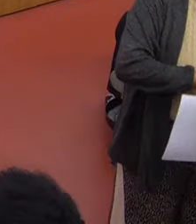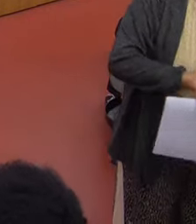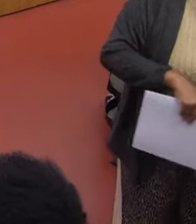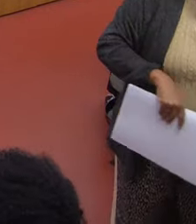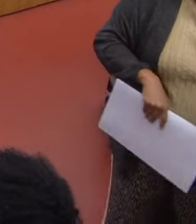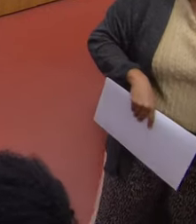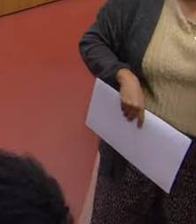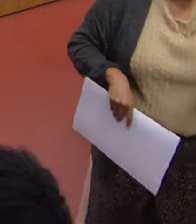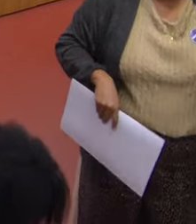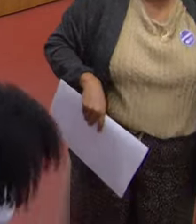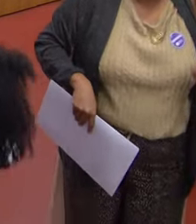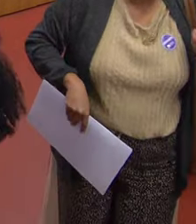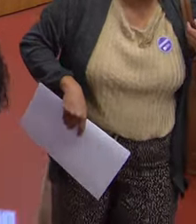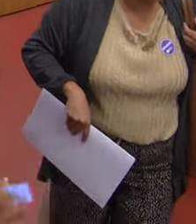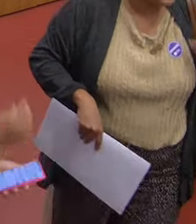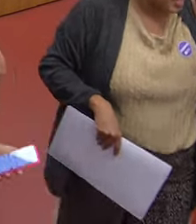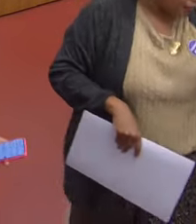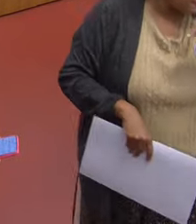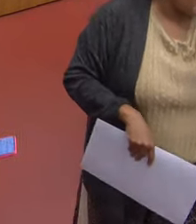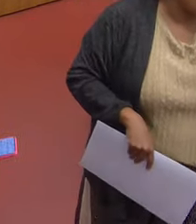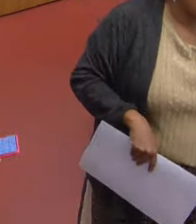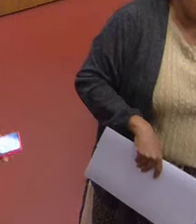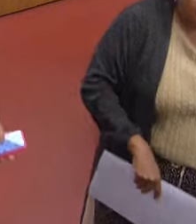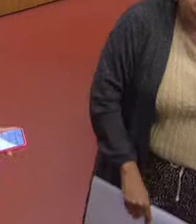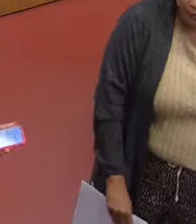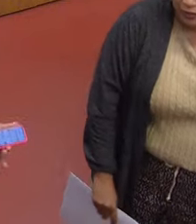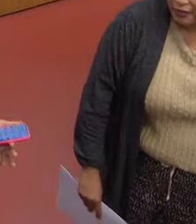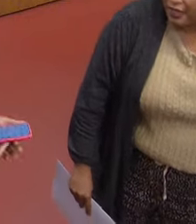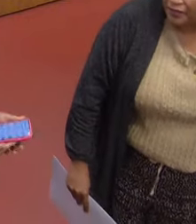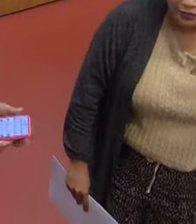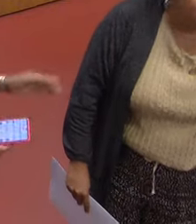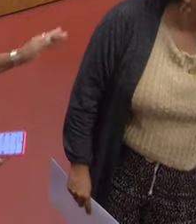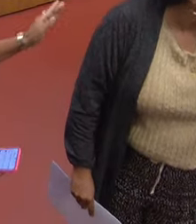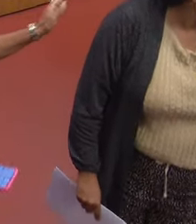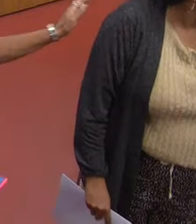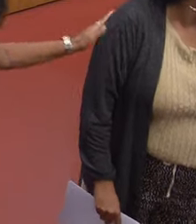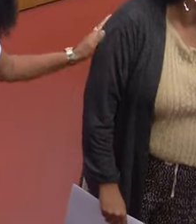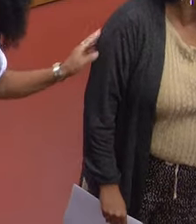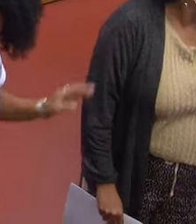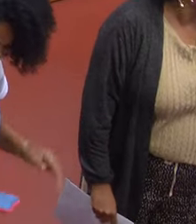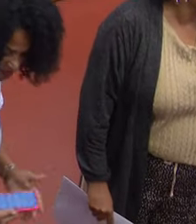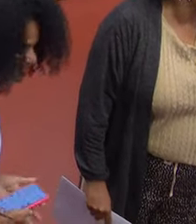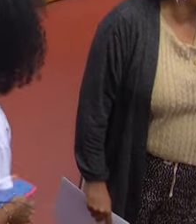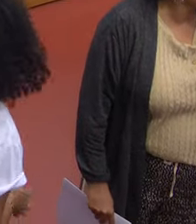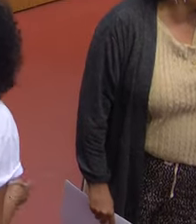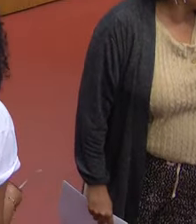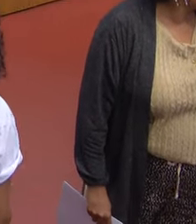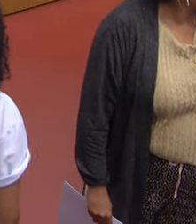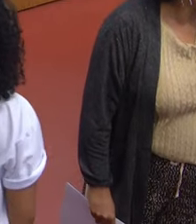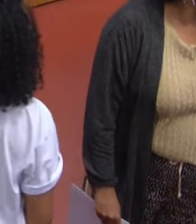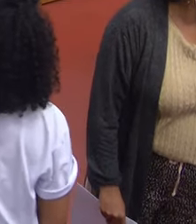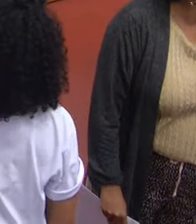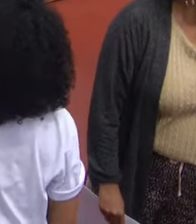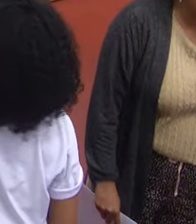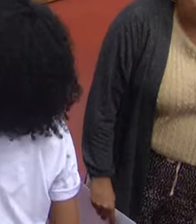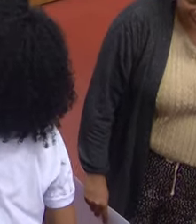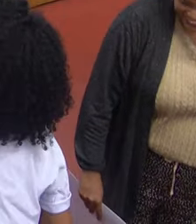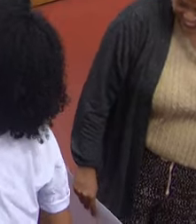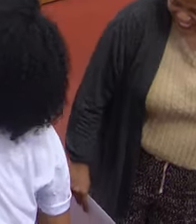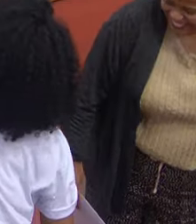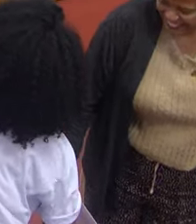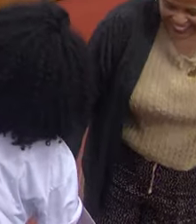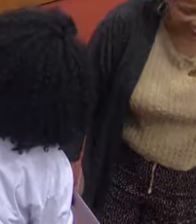Tera mesa de trabalho sobre políticas públicas experiências e avanços para o acesso ao